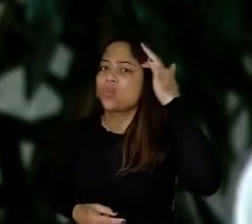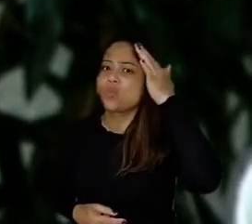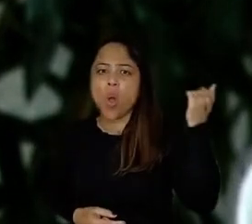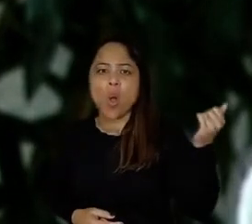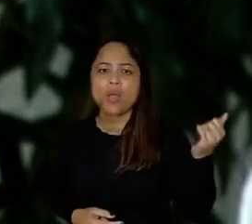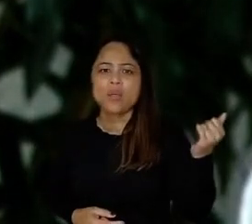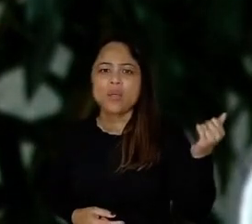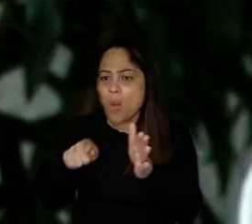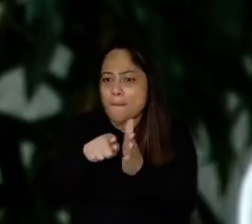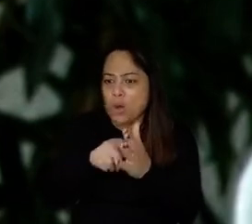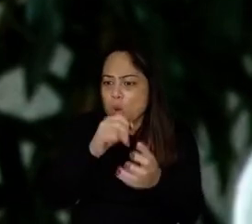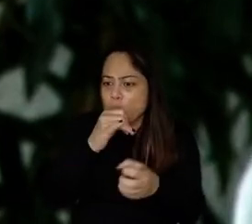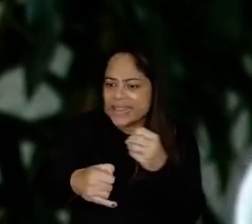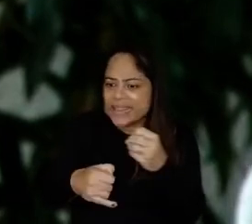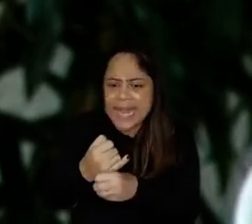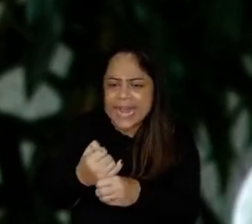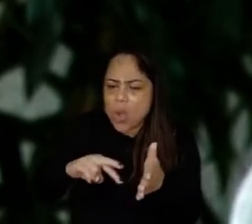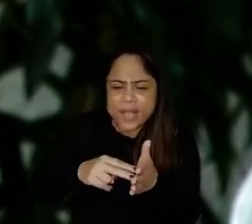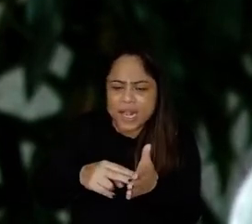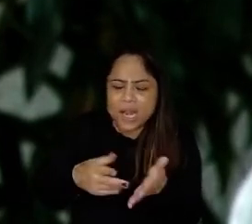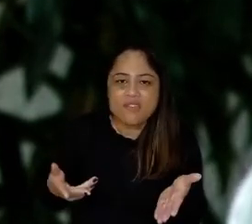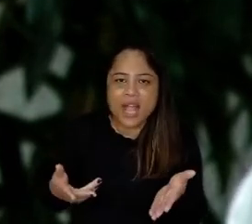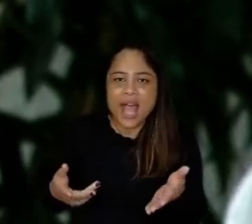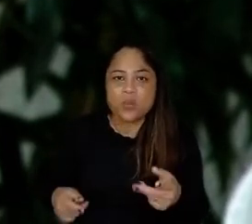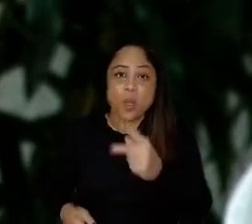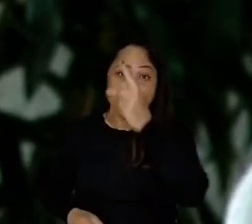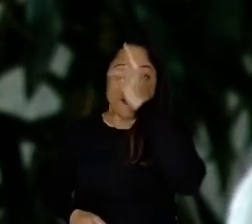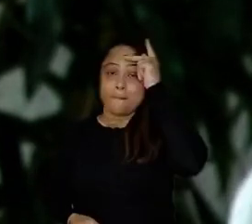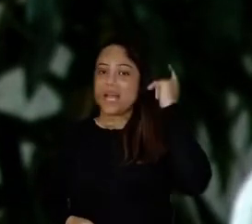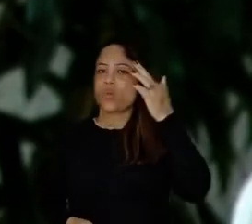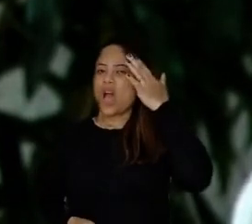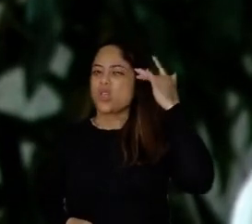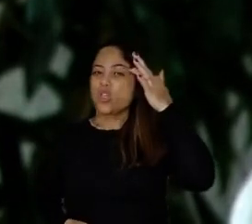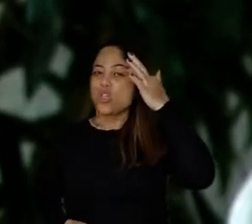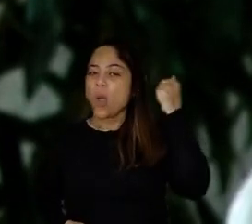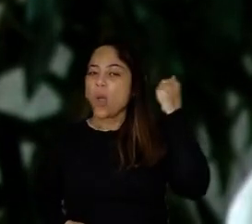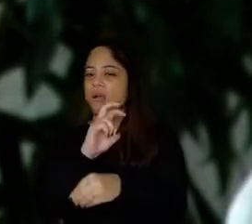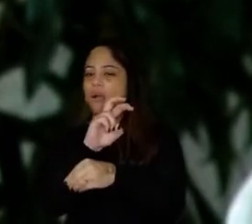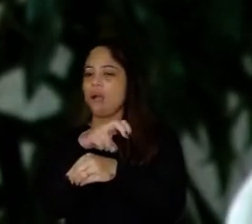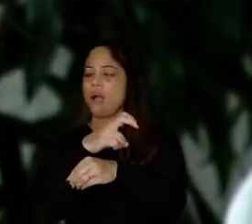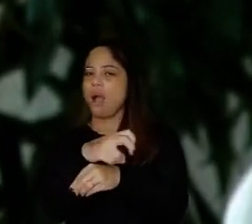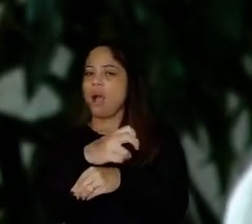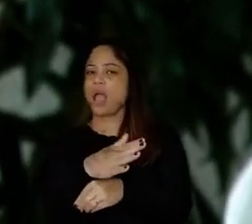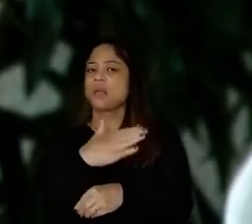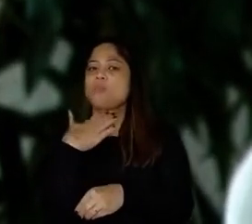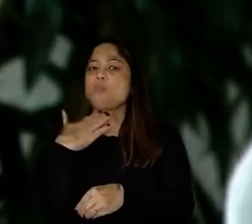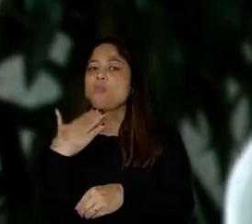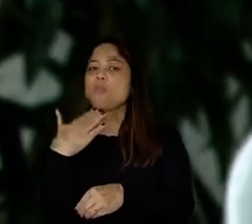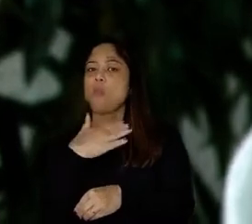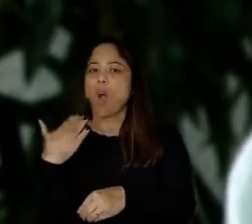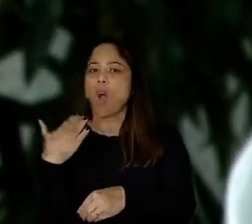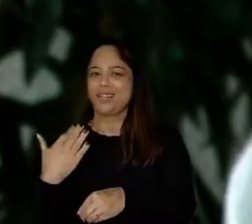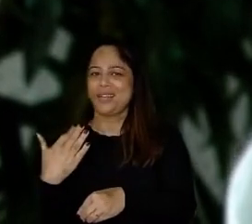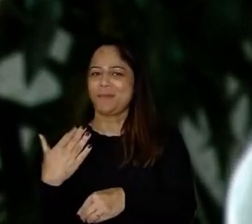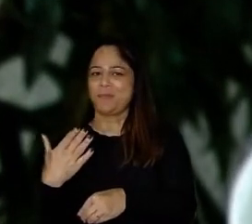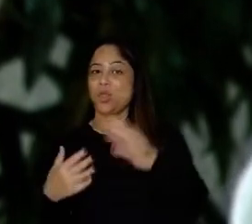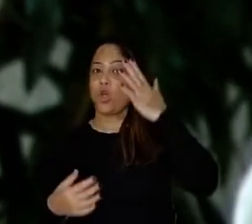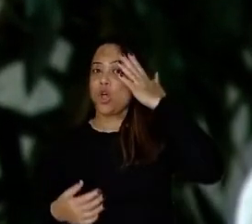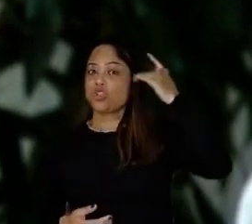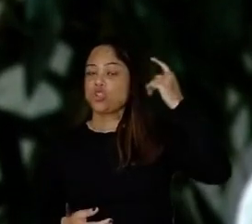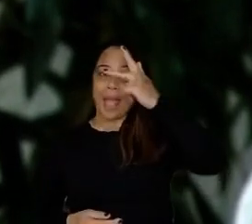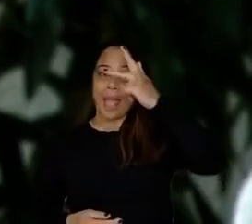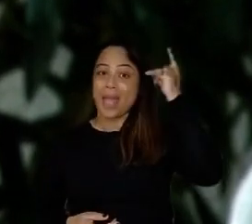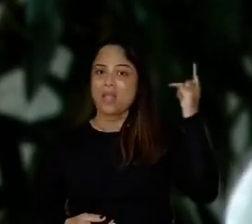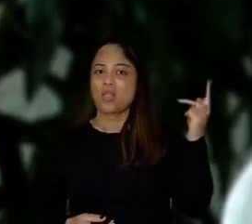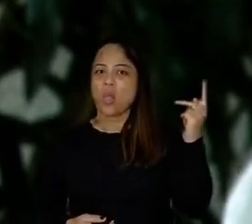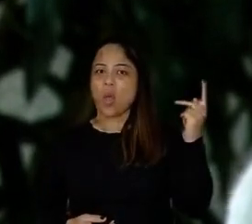Você que tem sonhado com morte, com serpente, com cadáver, com pessoas tentando matar você.